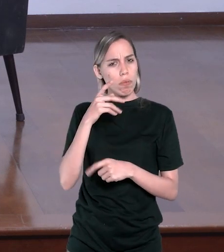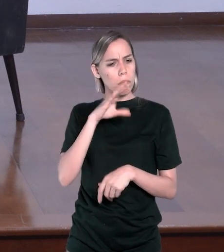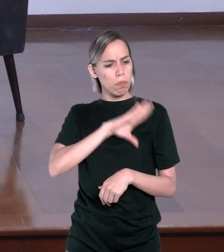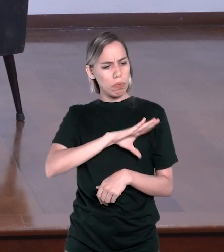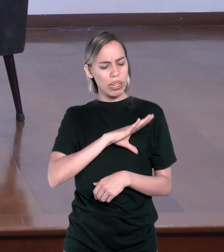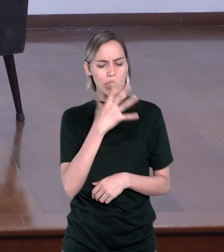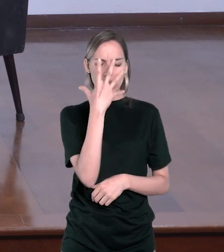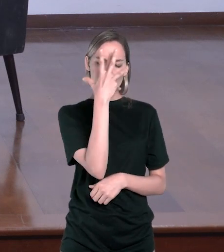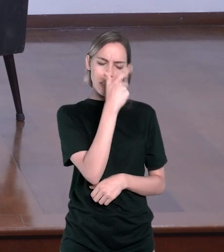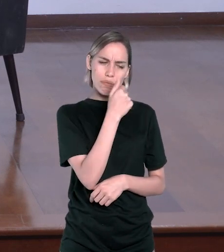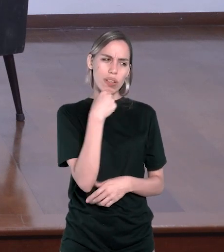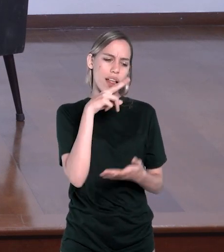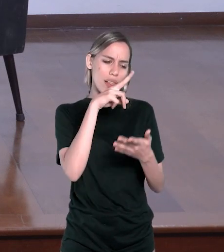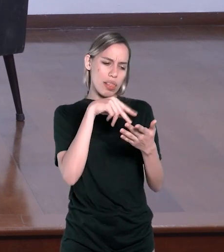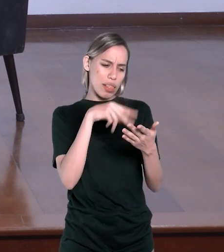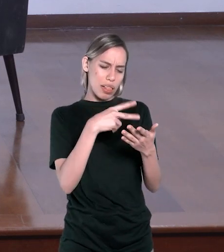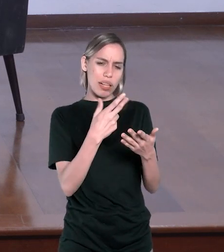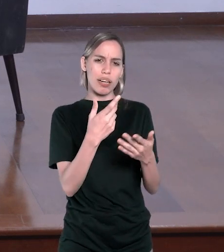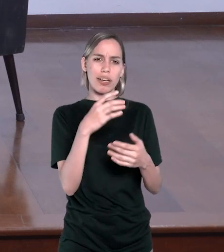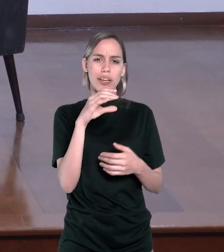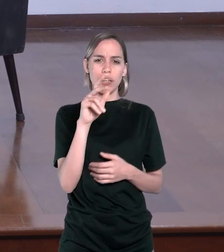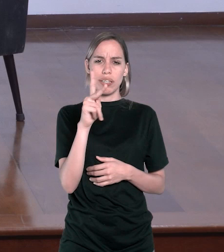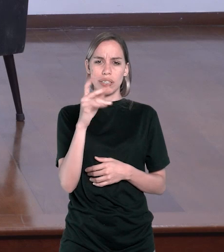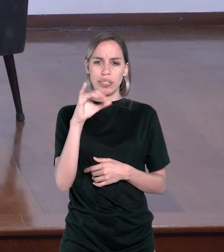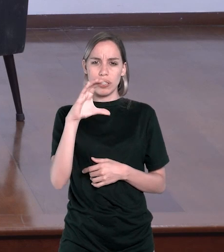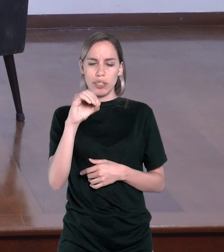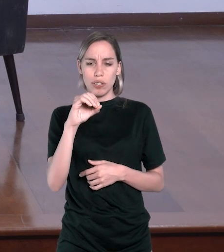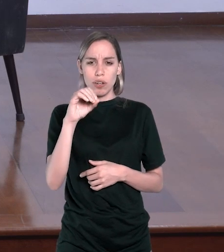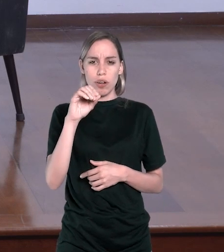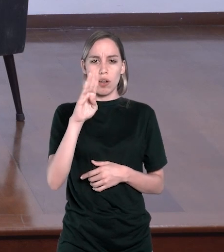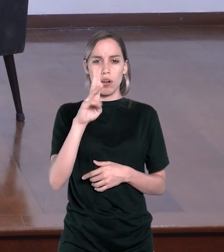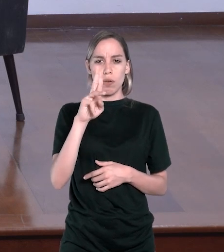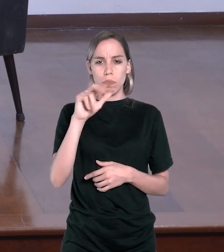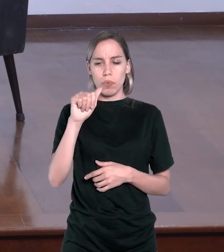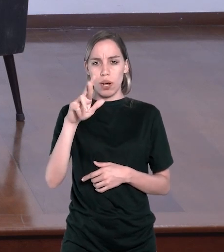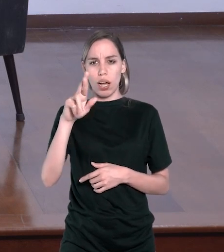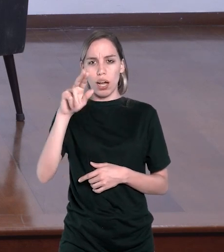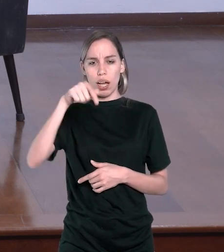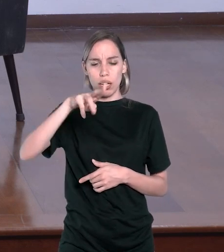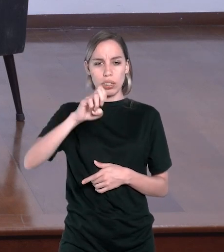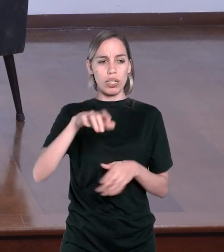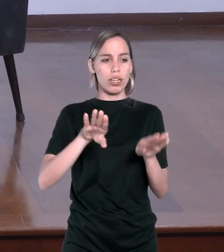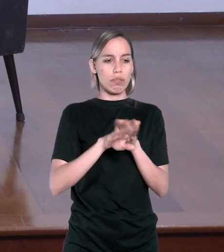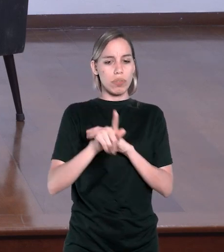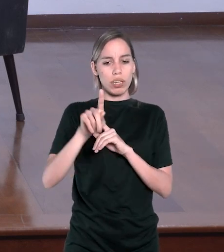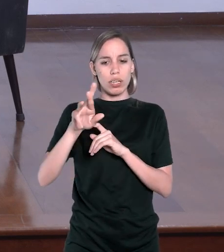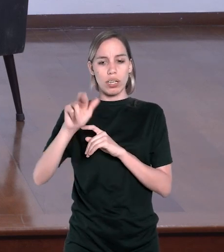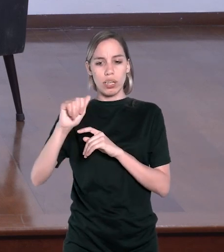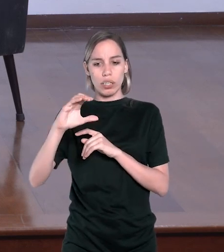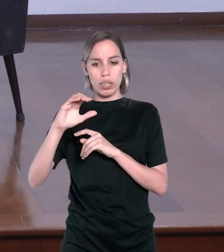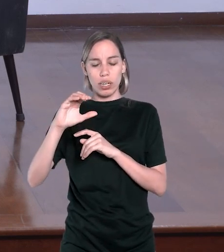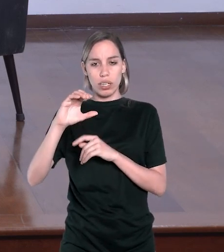O Graciliano, que é aquele seco, né? Mas aquele seco, né? Não tenho vontade. E acho que existem milhões de escritores